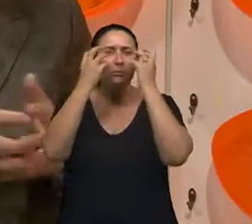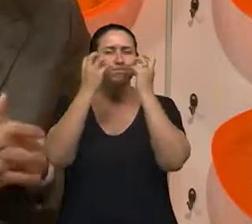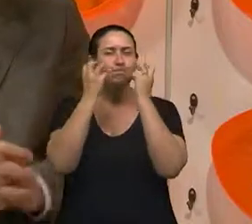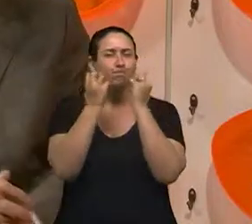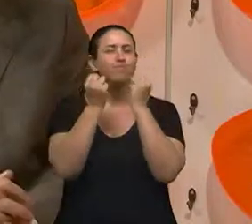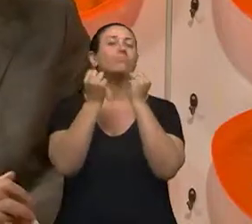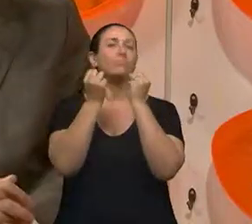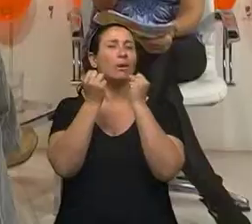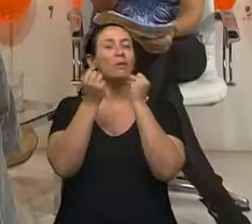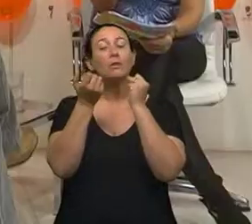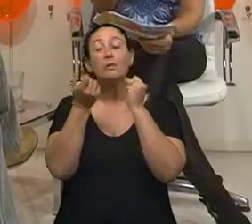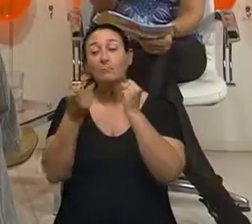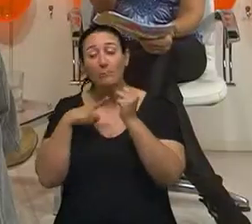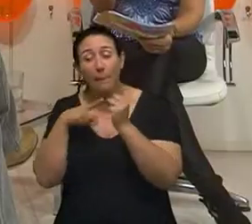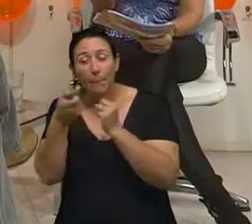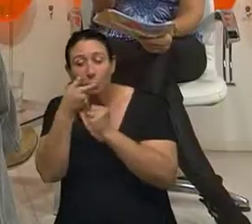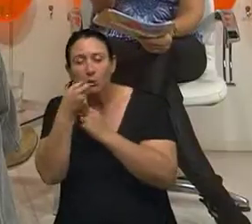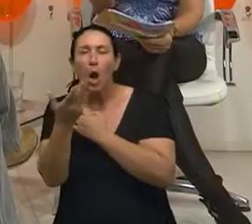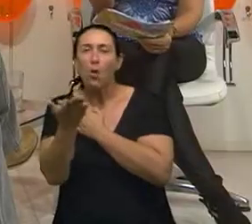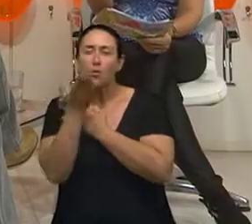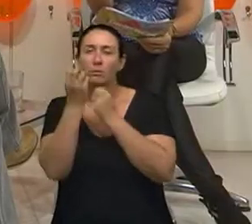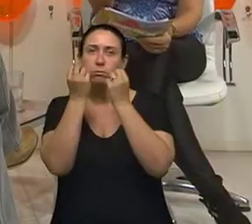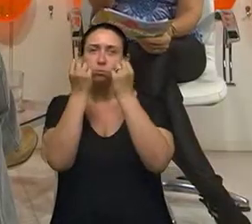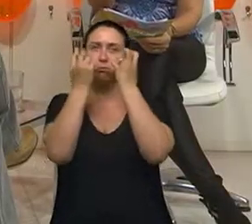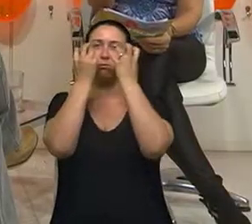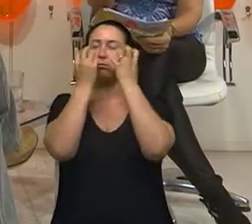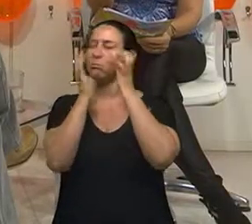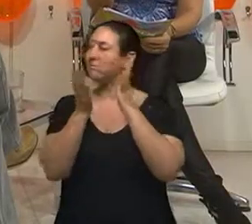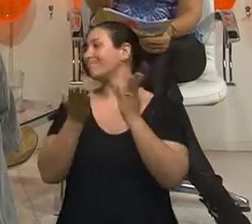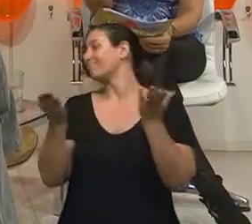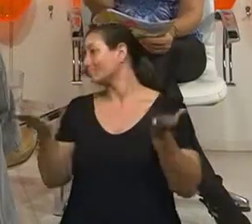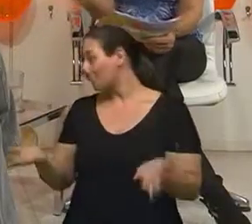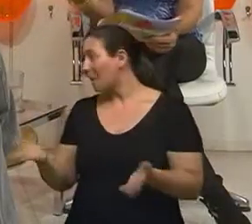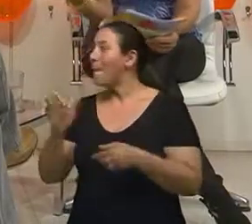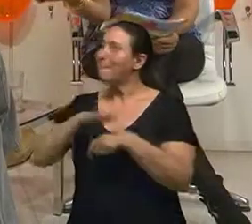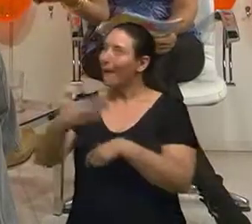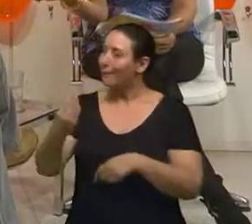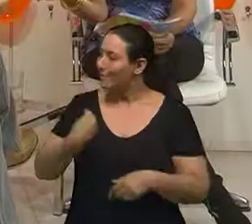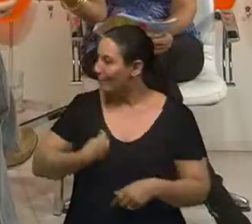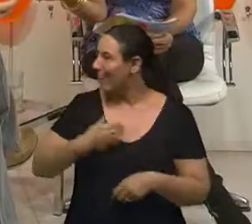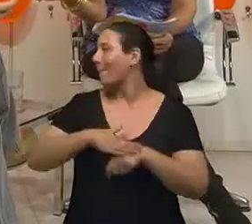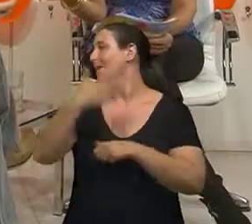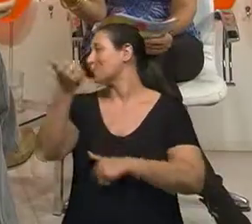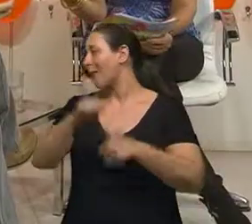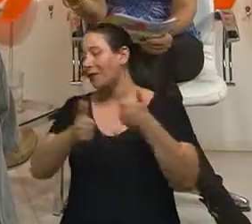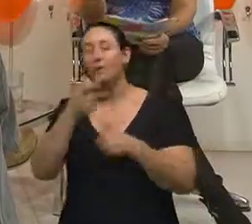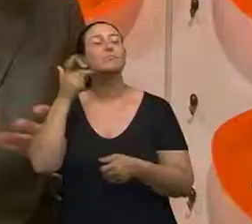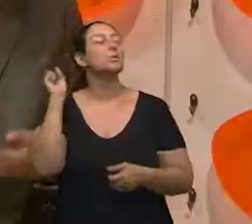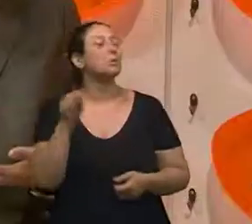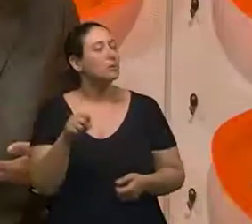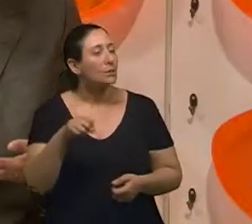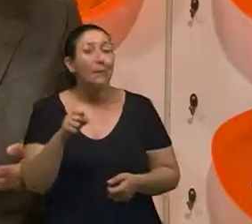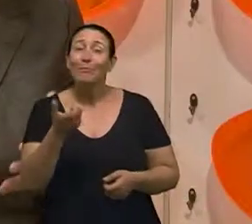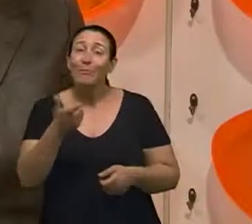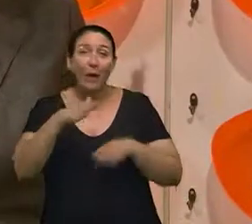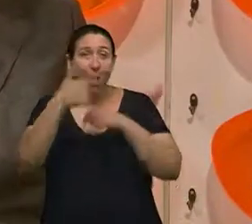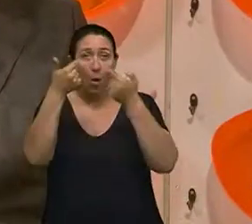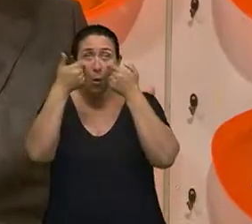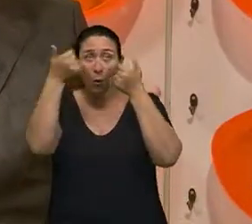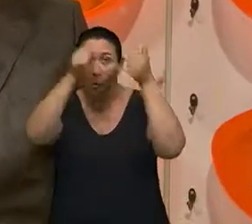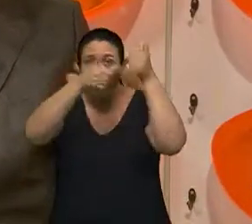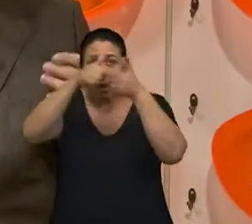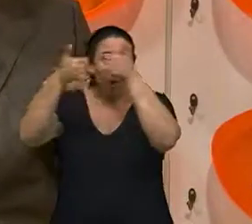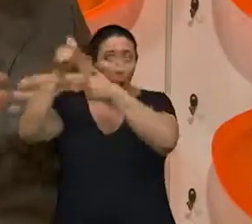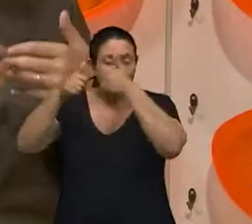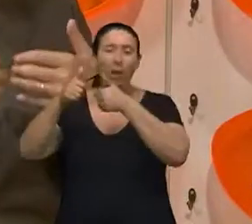indicado o uso dessa medicação. E mais tempo de mais vida com mais qualidade, que é isso que se busca. Esse é o objetivo, ter qualidade de visão, ter qualidade de